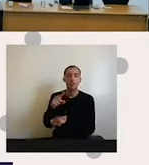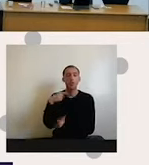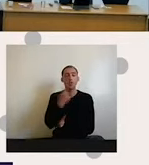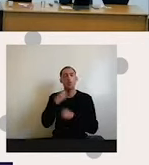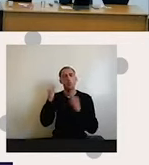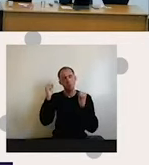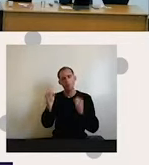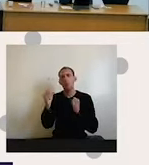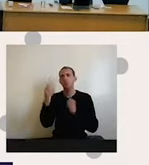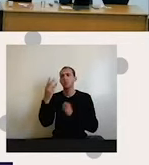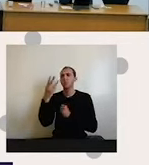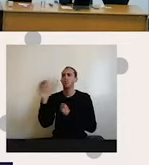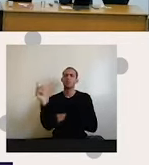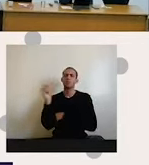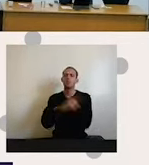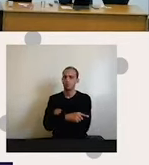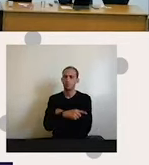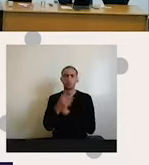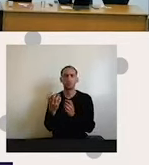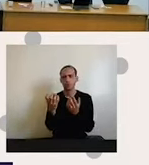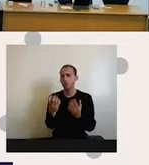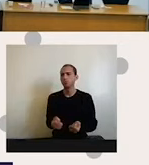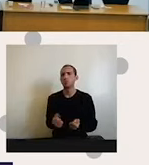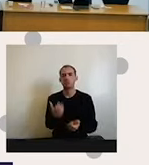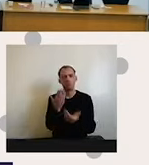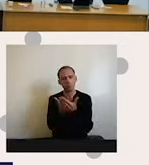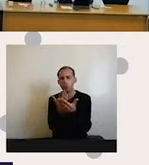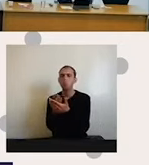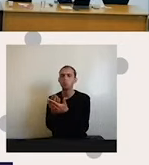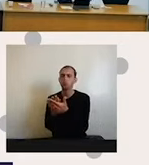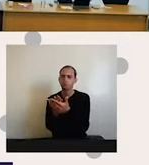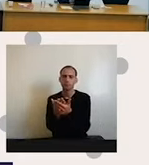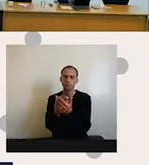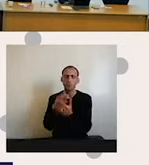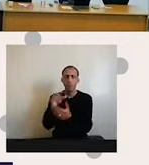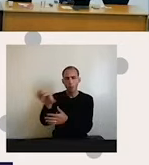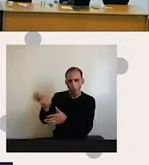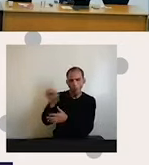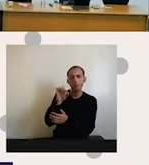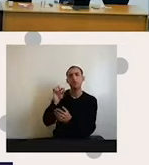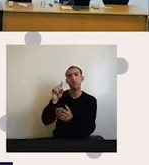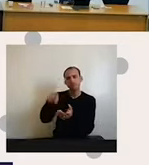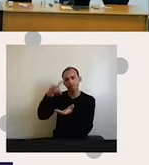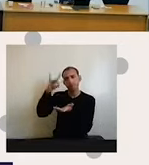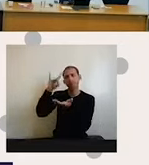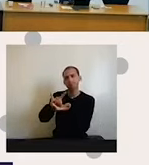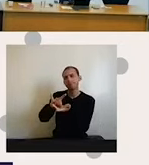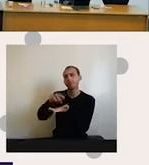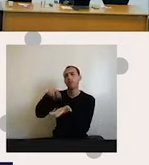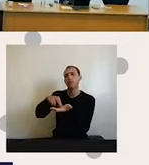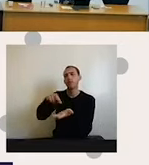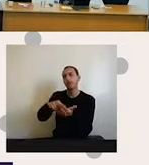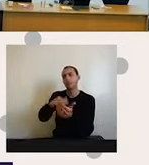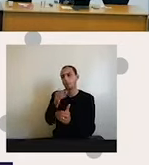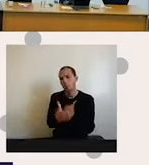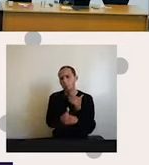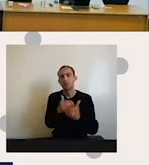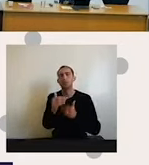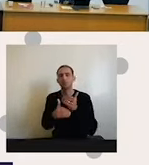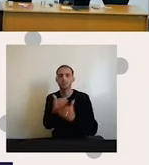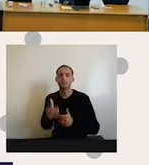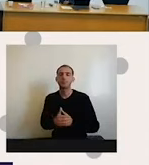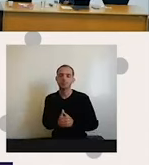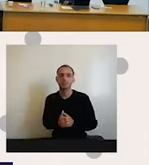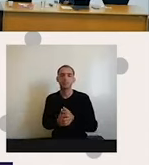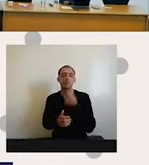pericial, confeccionar o laudo e incorporá-lo ao processo. Lá eles possuem cerca de 6 meses para fazer basicamente o mesmo processo.